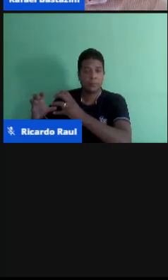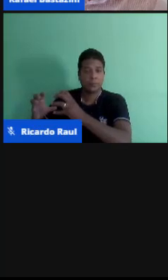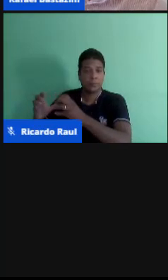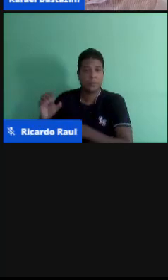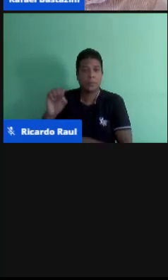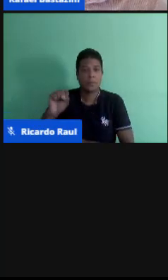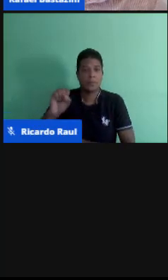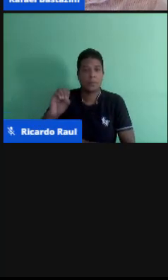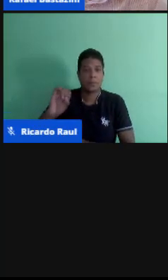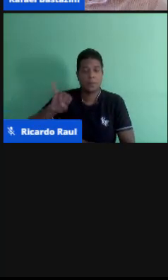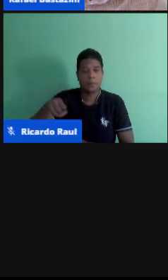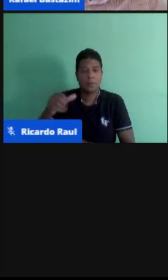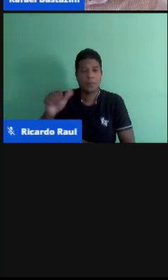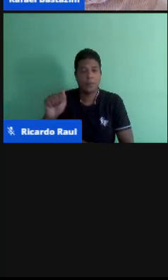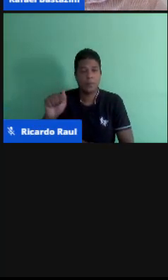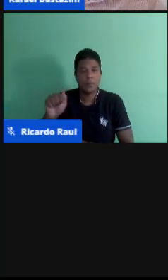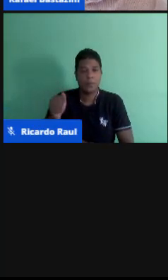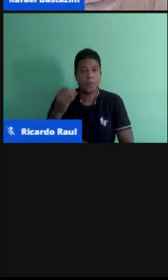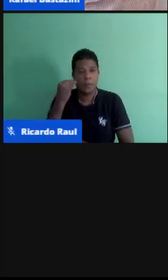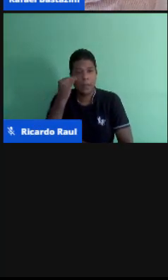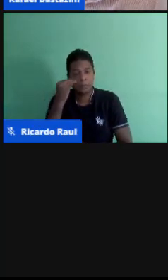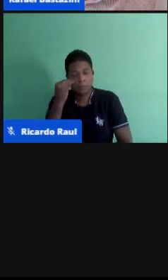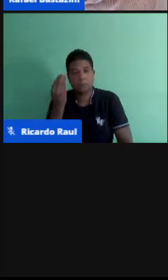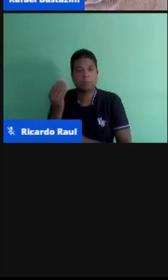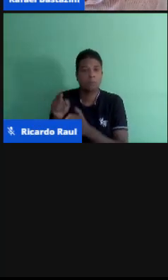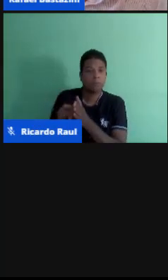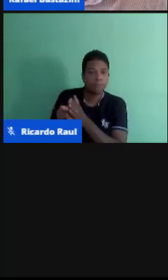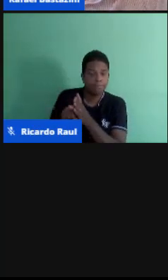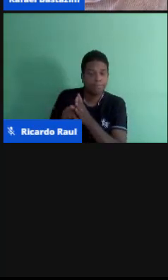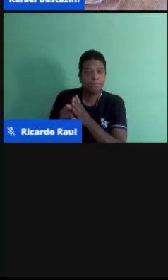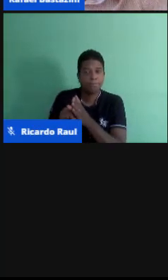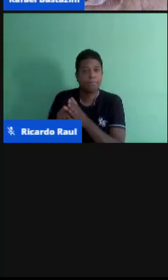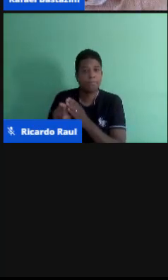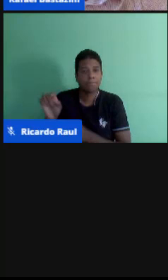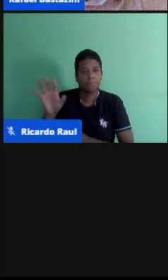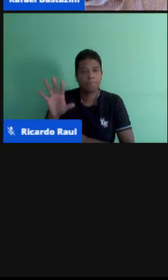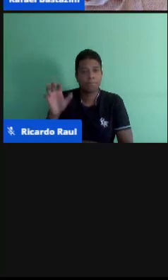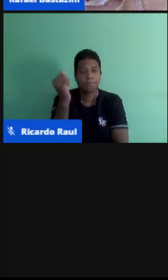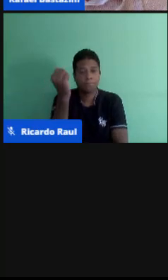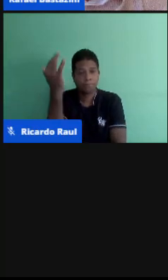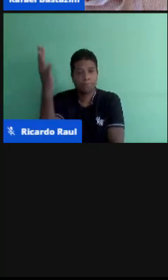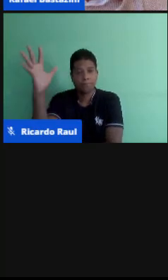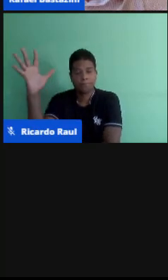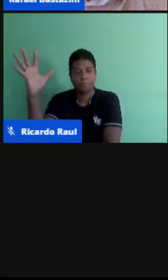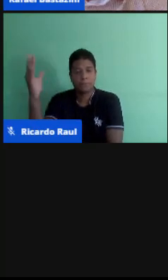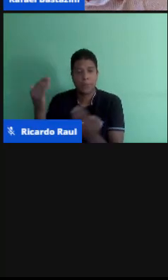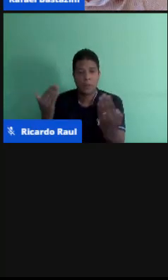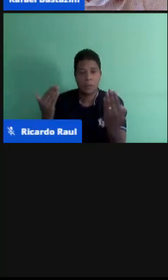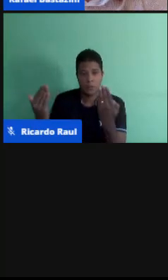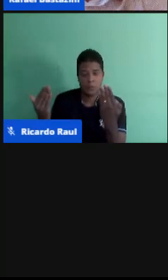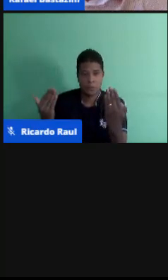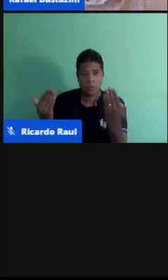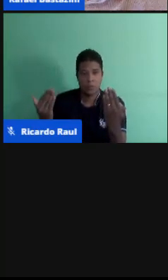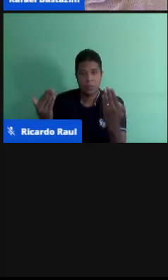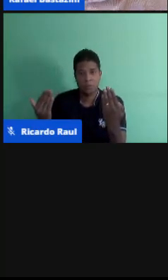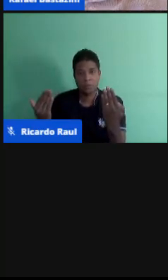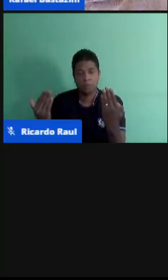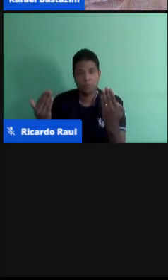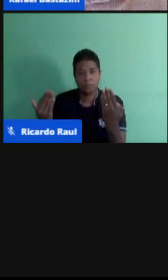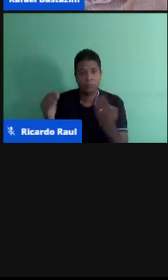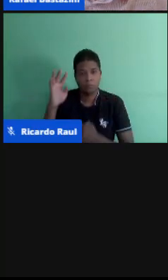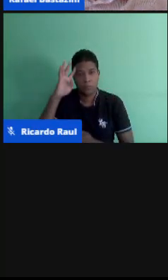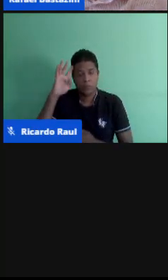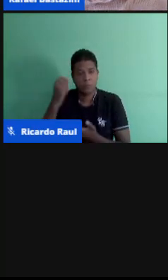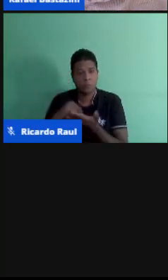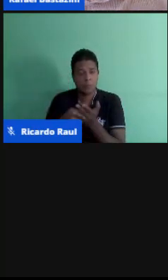outro lado, analisando essa paisagem, que vai, inclusive, associando com a teoria que